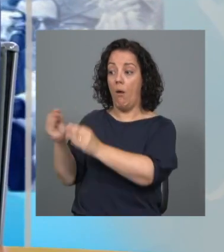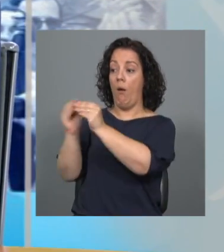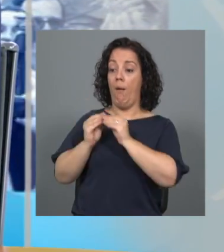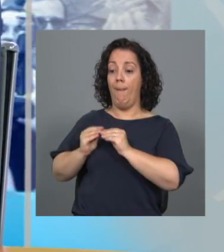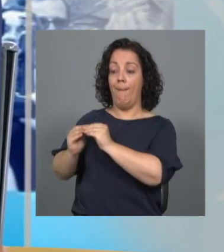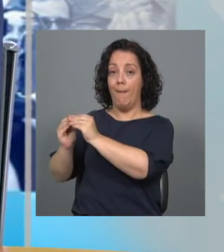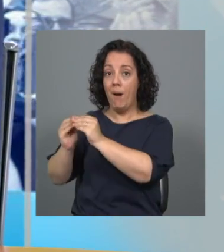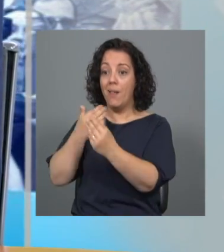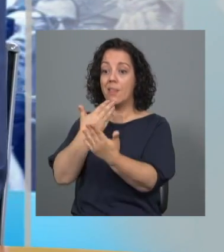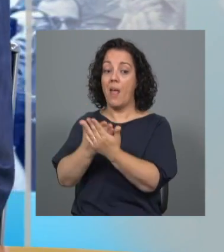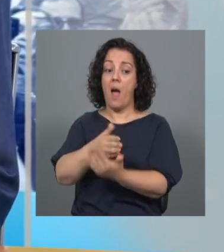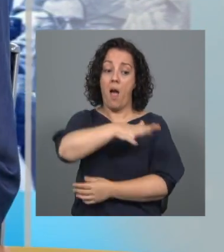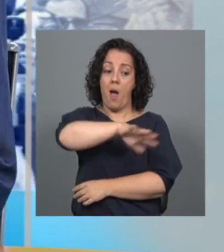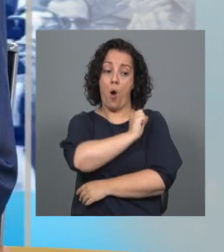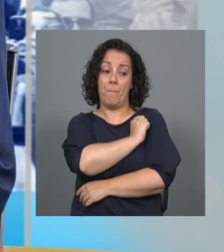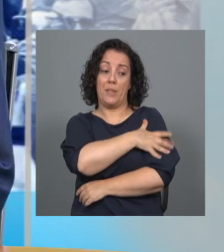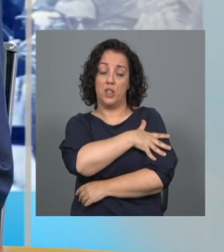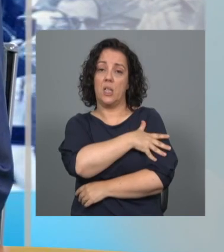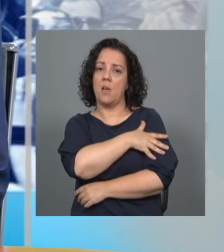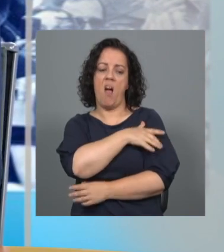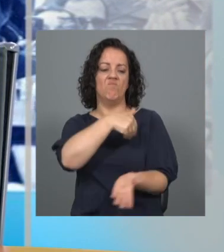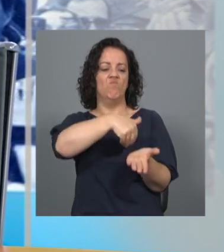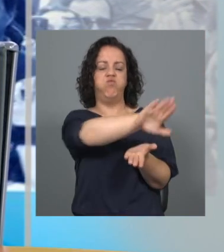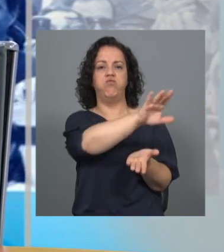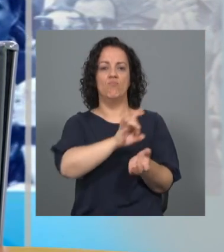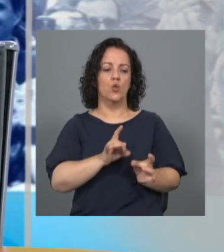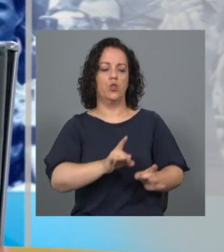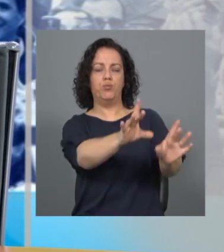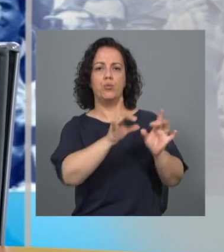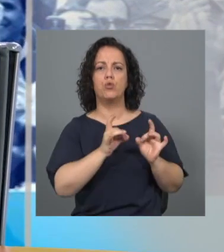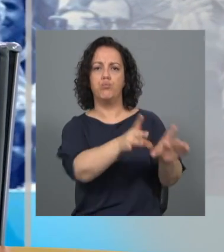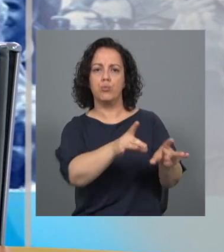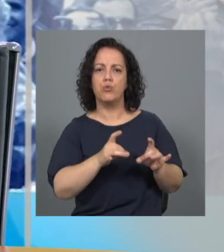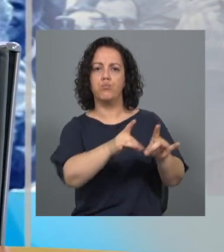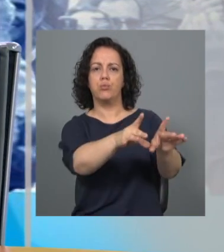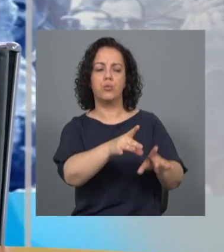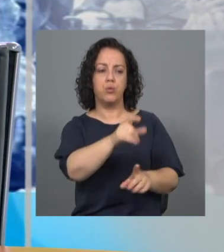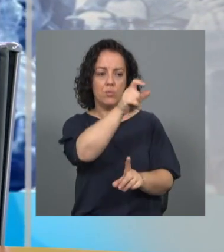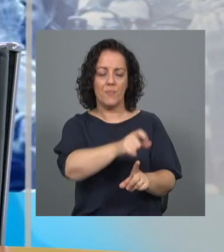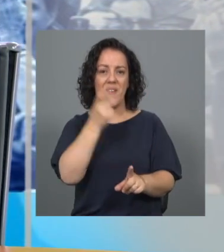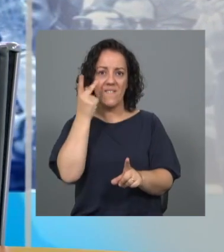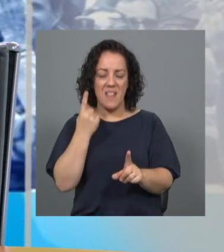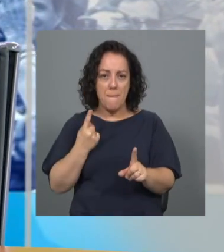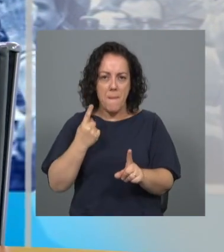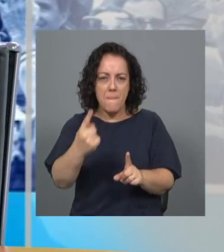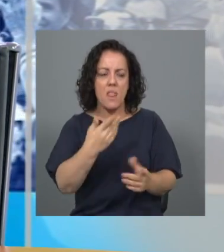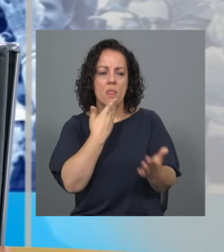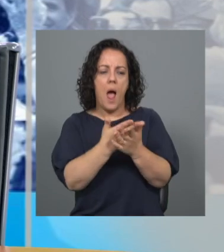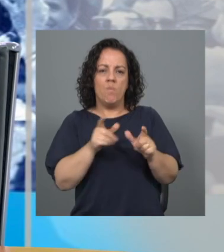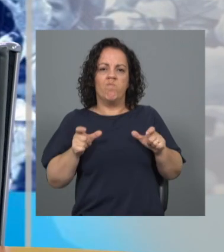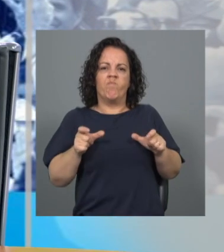insustentável a vida dos palestinianos que são expulsos ou que veem a sua existência diária muito mais